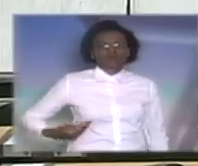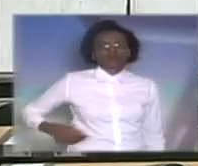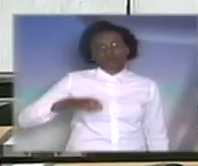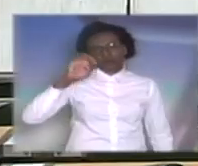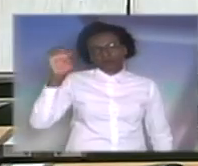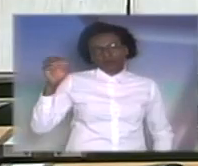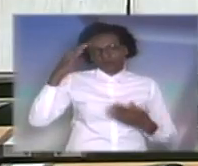Obrigado.